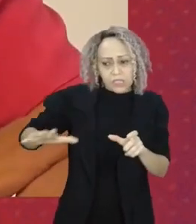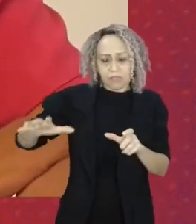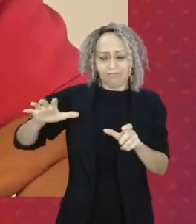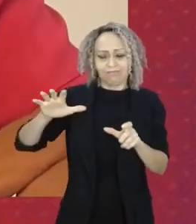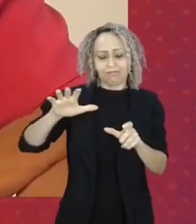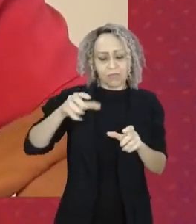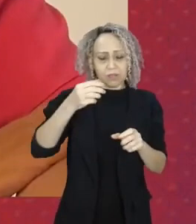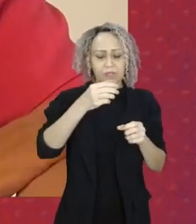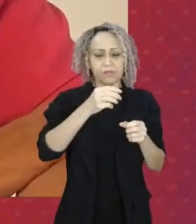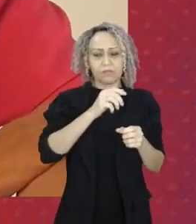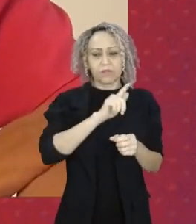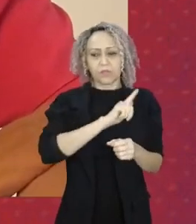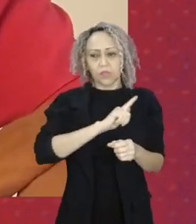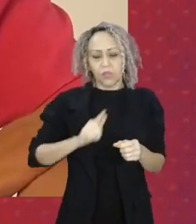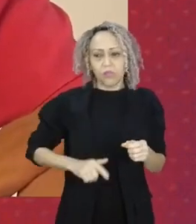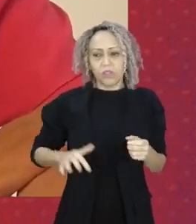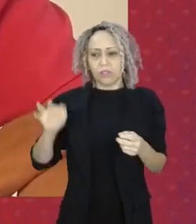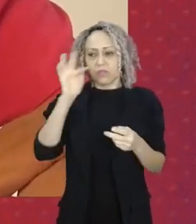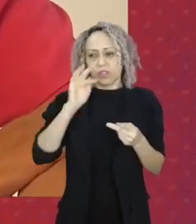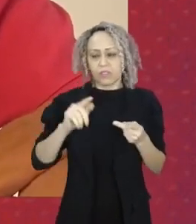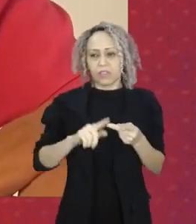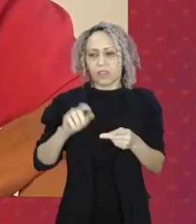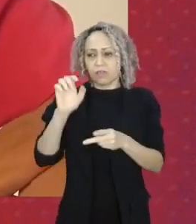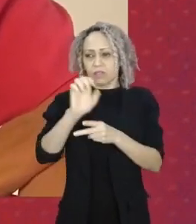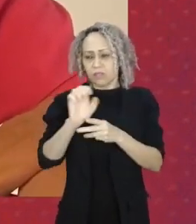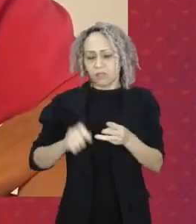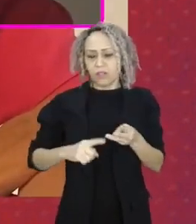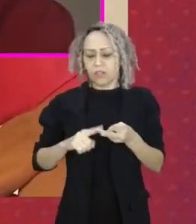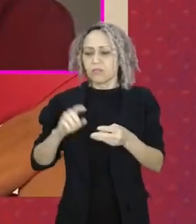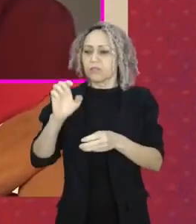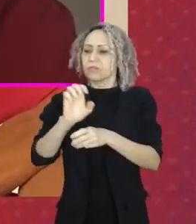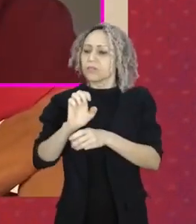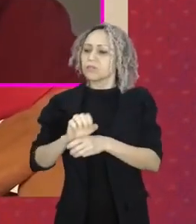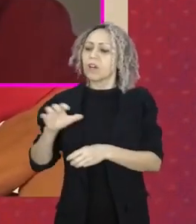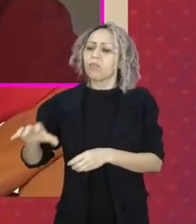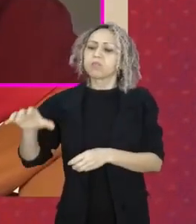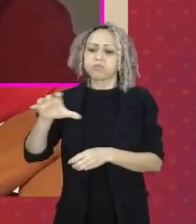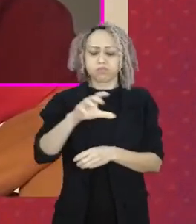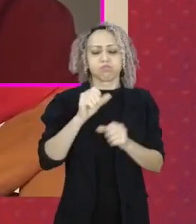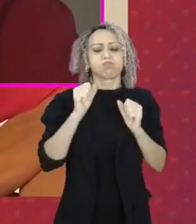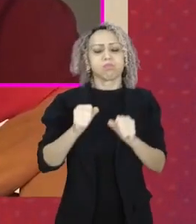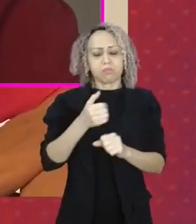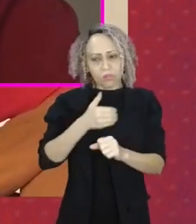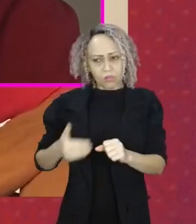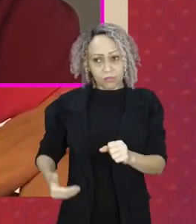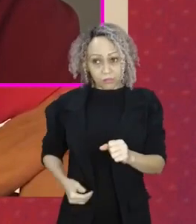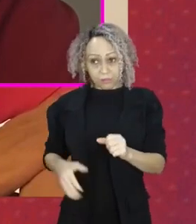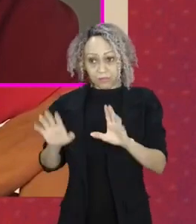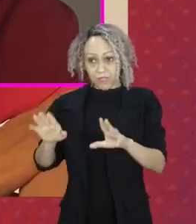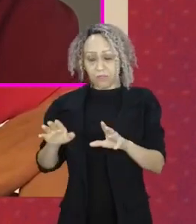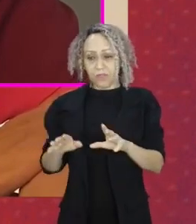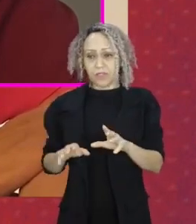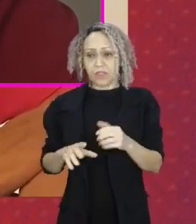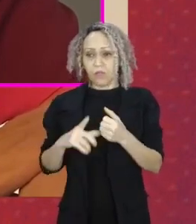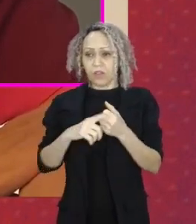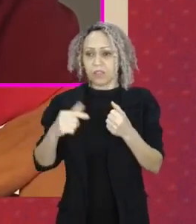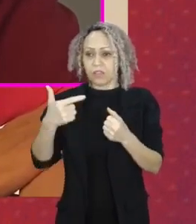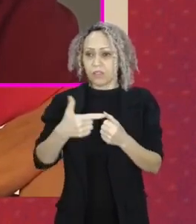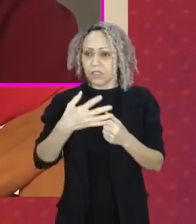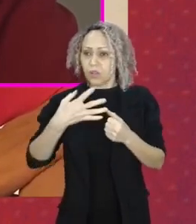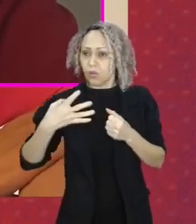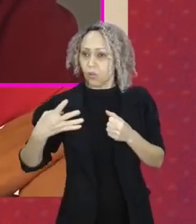poder público. E o artigo 24, no inciso 14, ele assevera